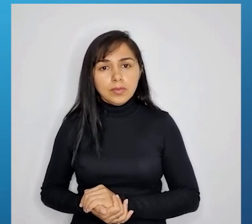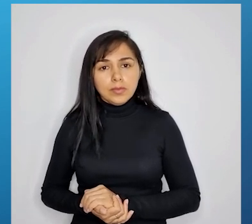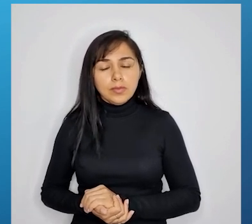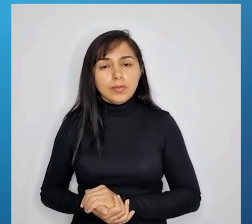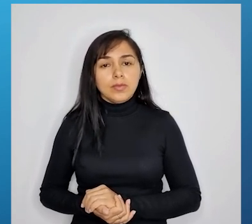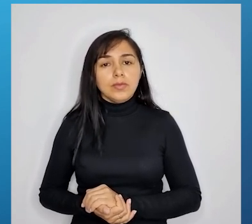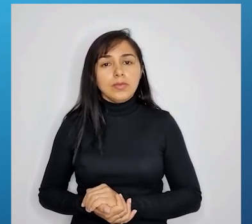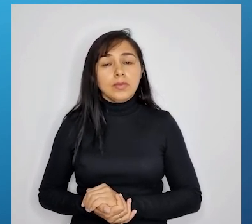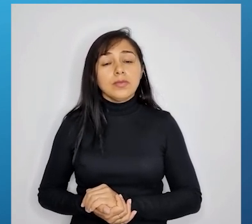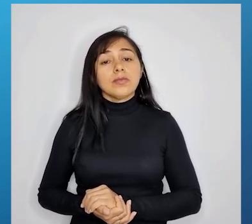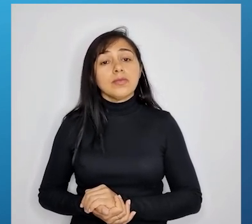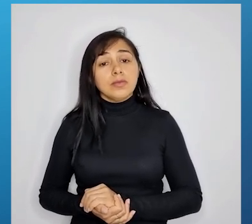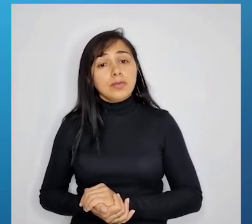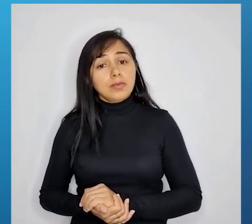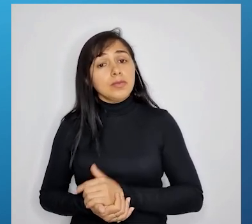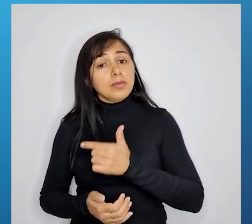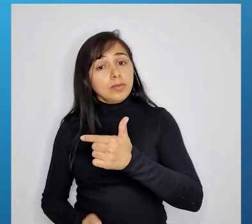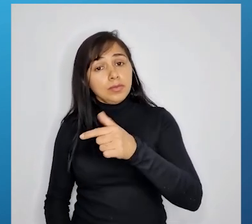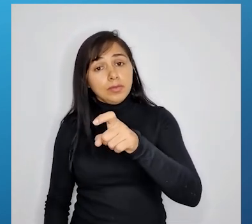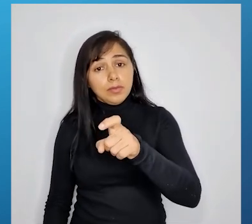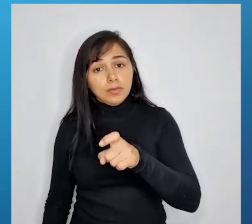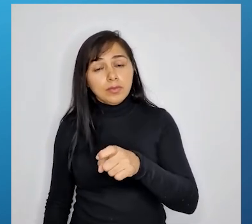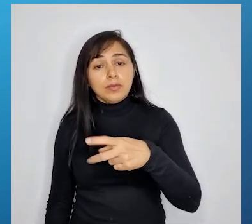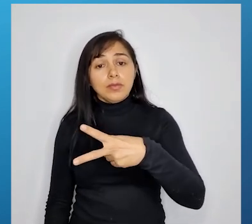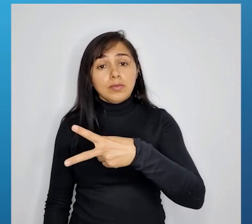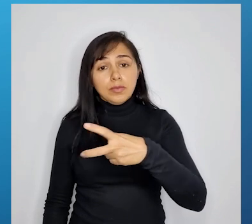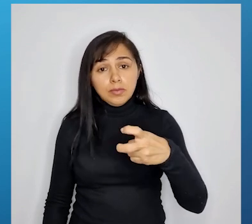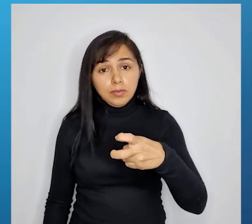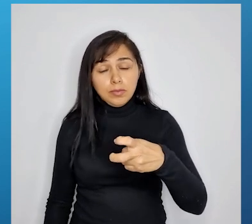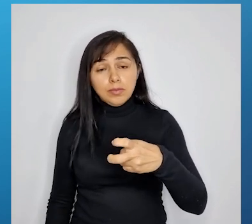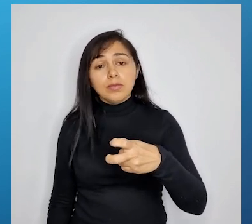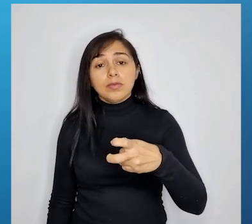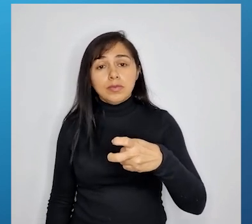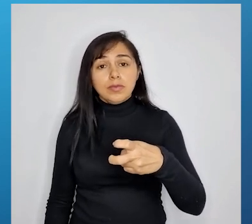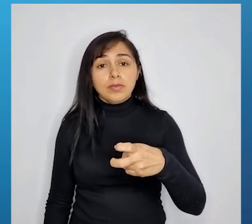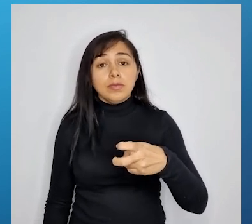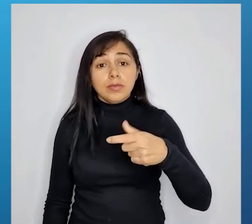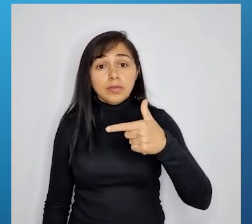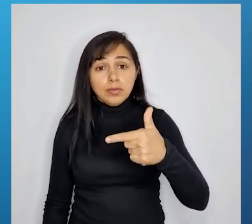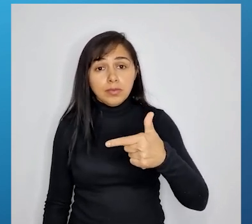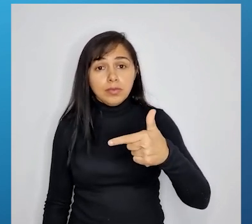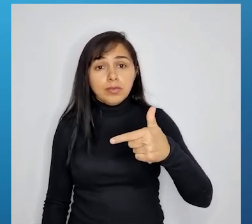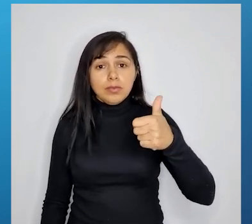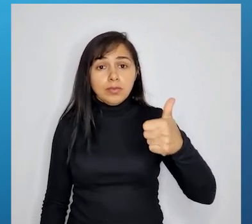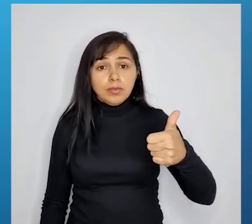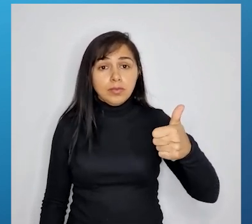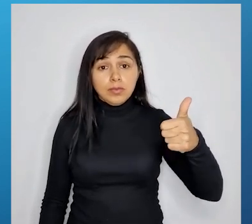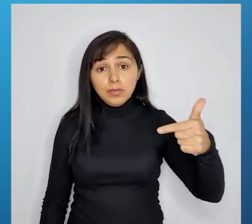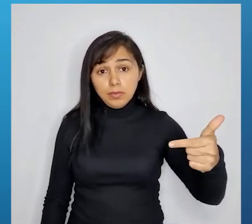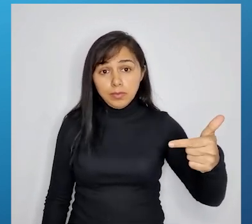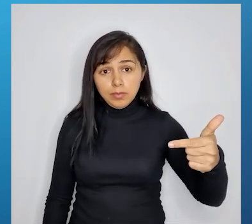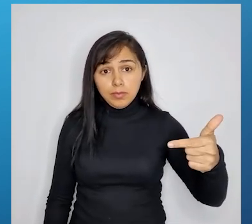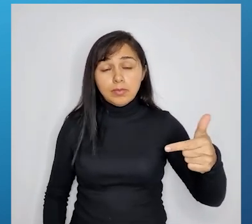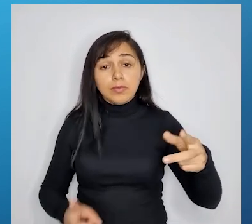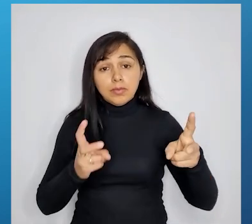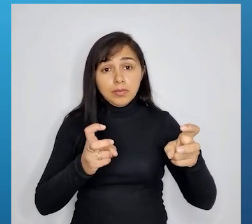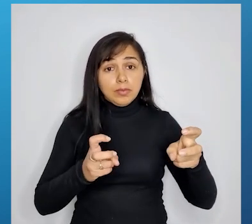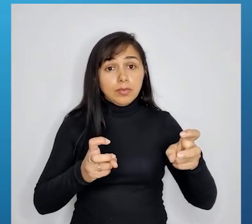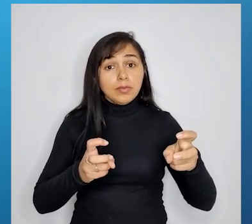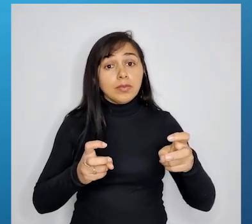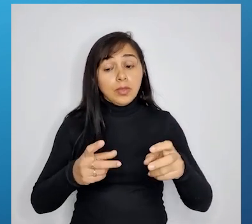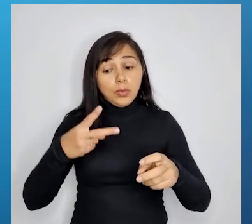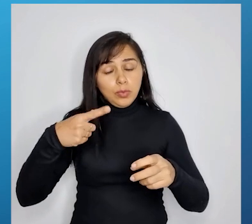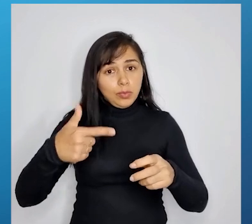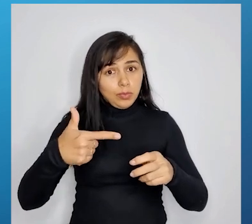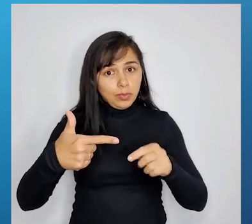2. Portanto, 2x vai ser igual a 212. Esse x que está